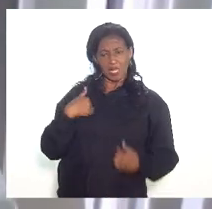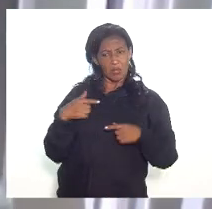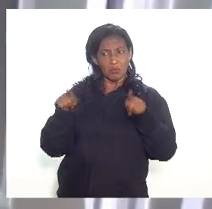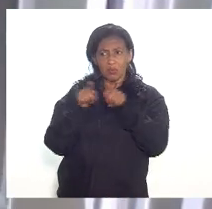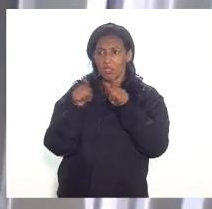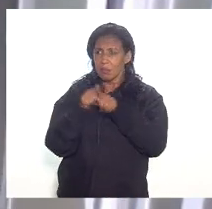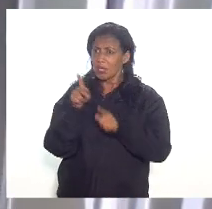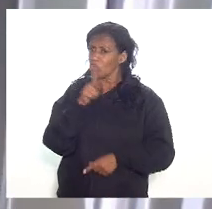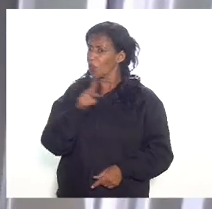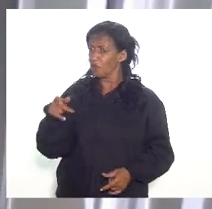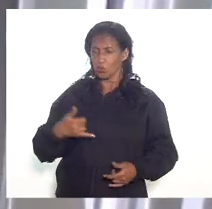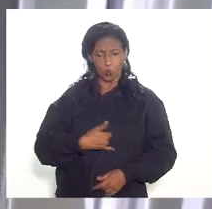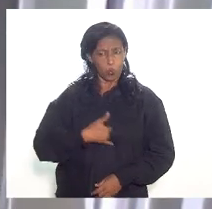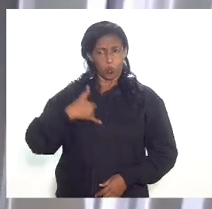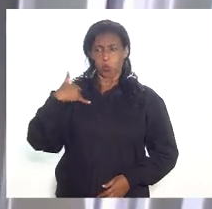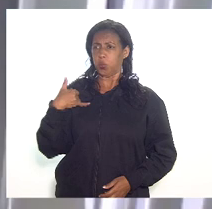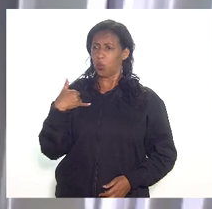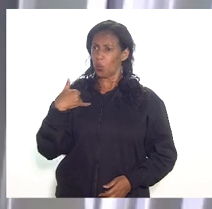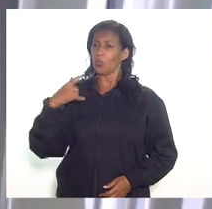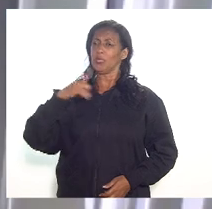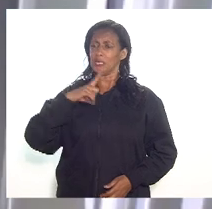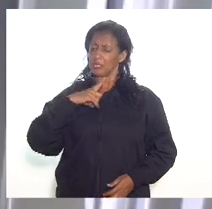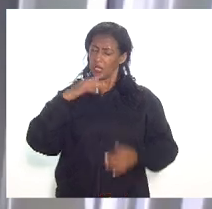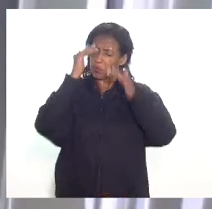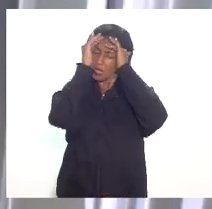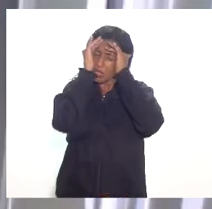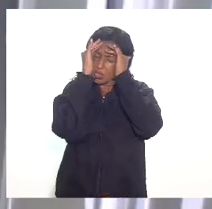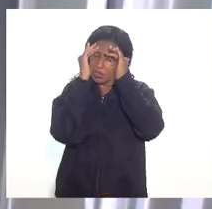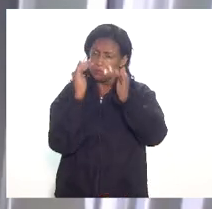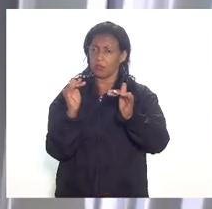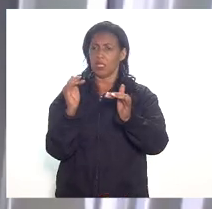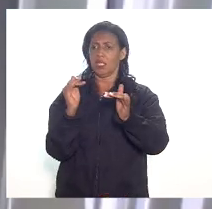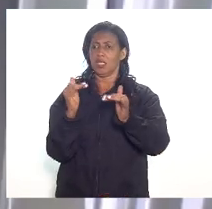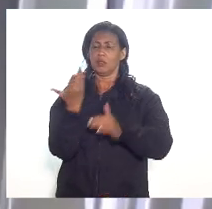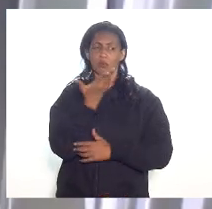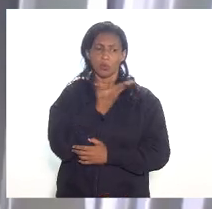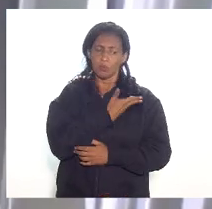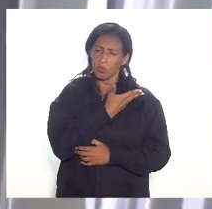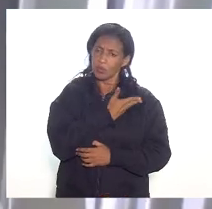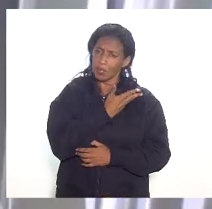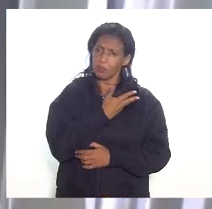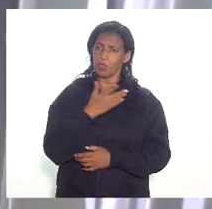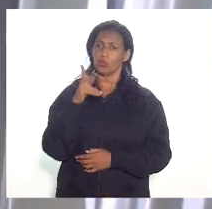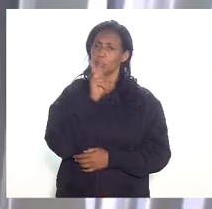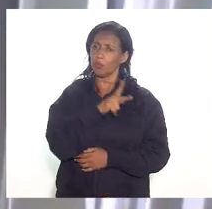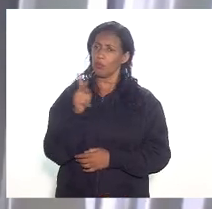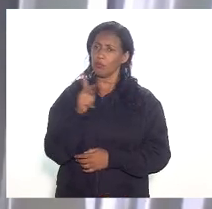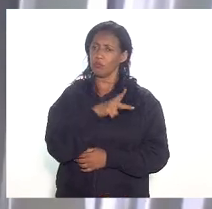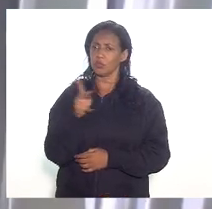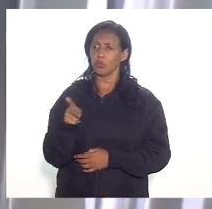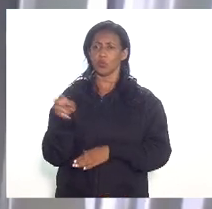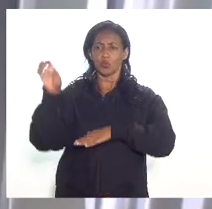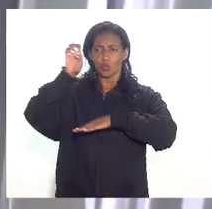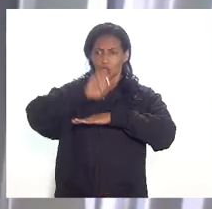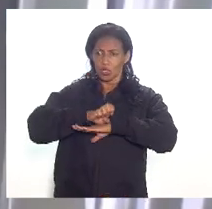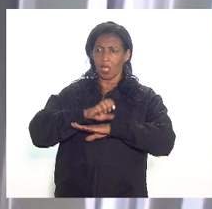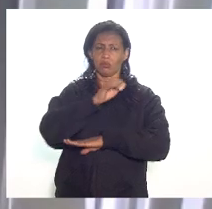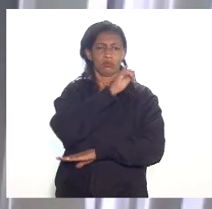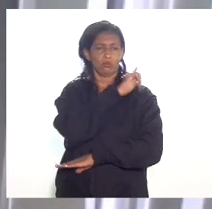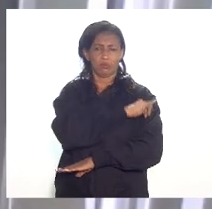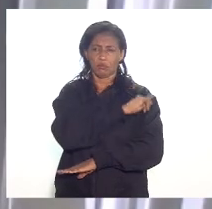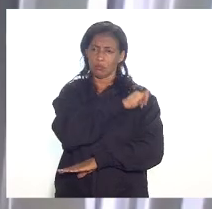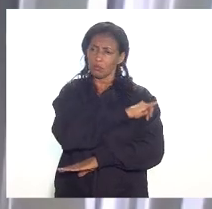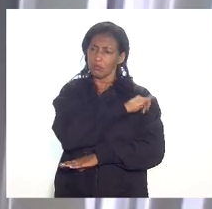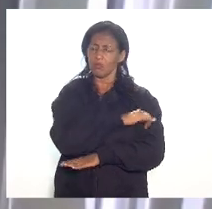com muito orgulho e tenho muito respeito pelos meus colegas professores e professoras do estado do Rio de Janeiro